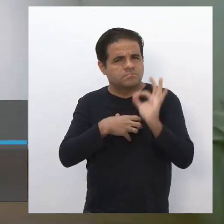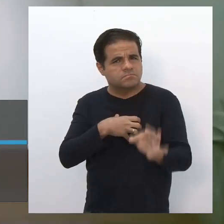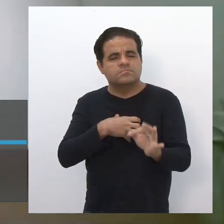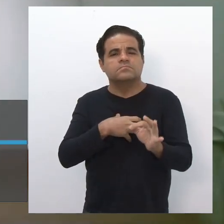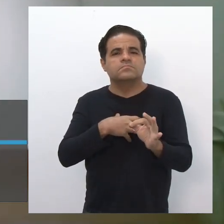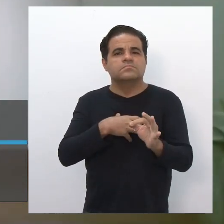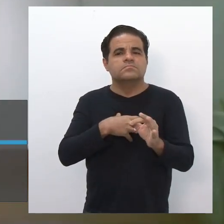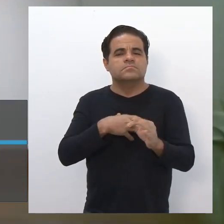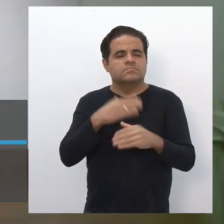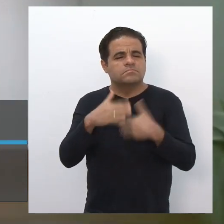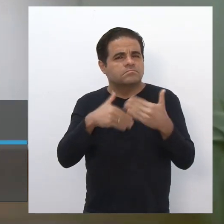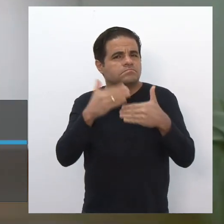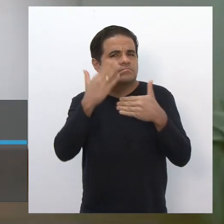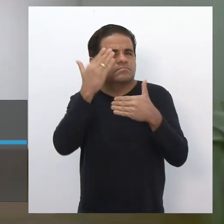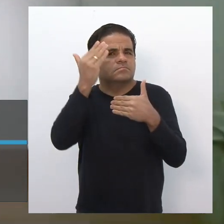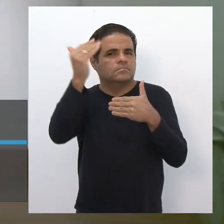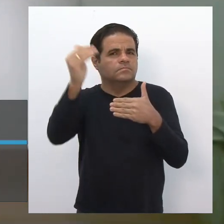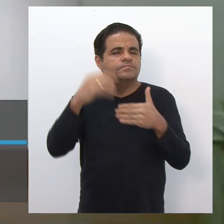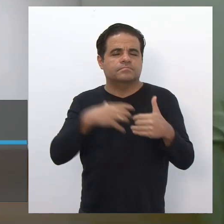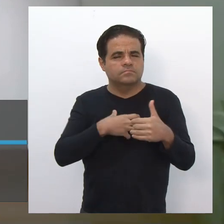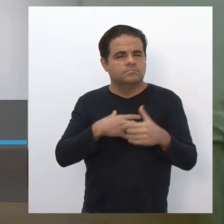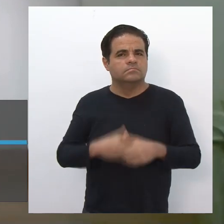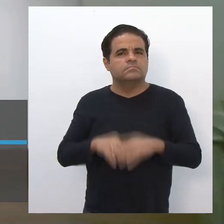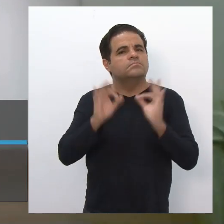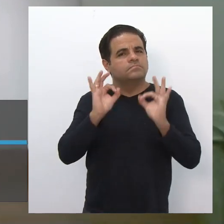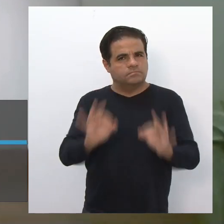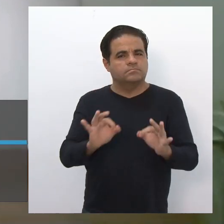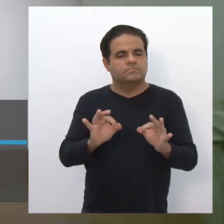mais de sucesso, uma forma que deu certo.